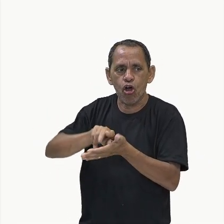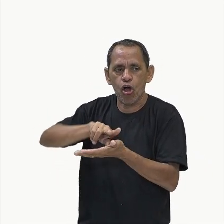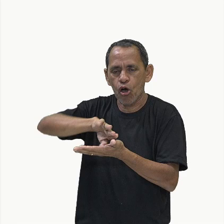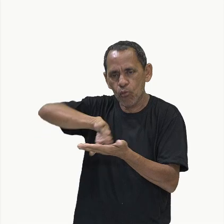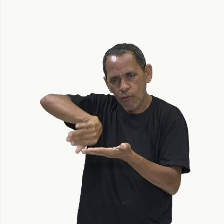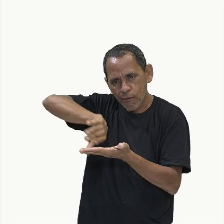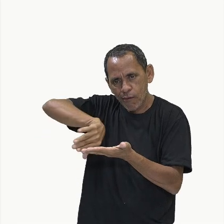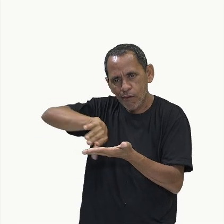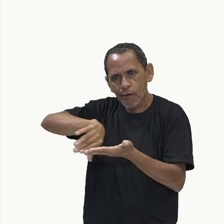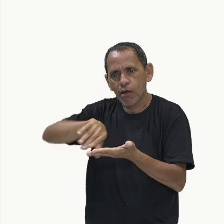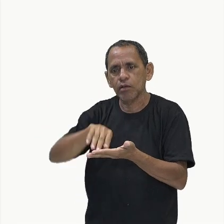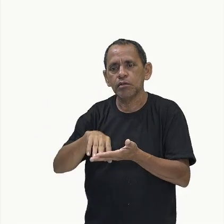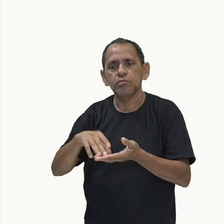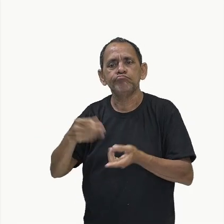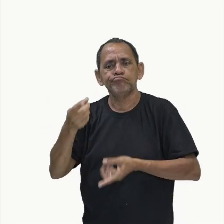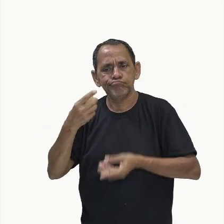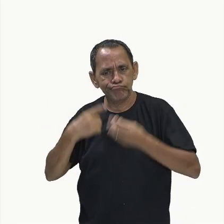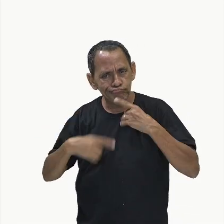o próprio nome